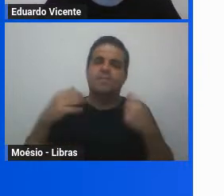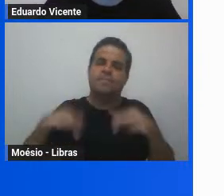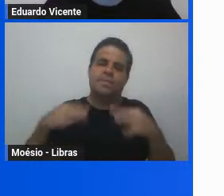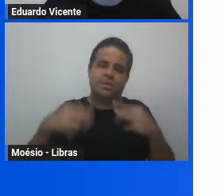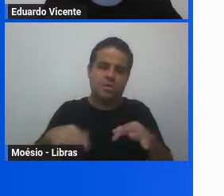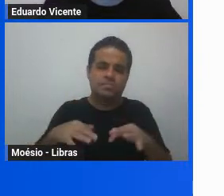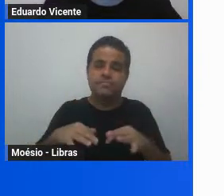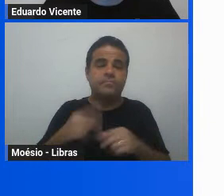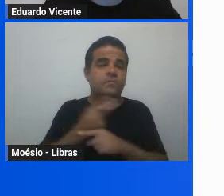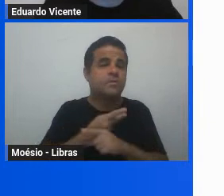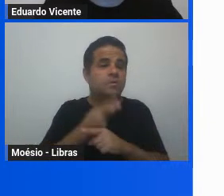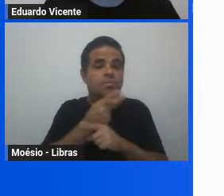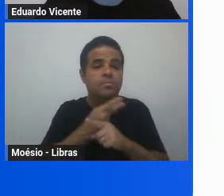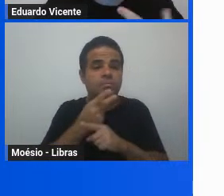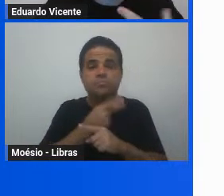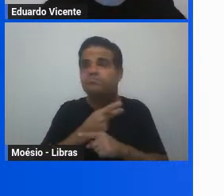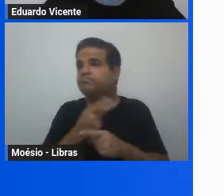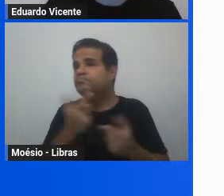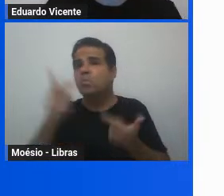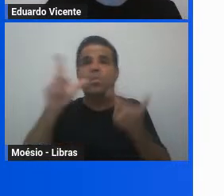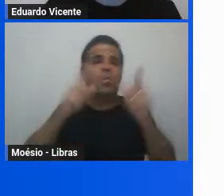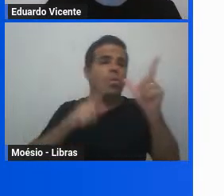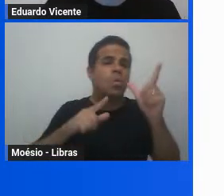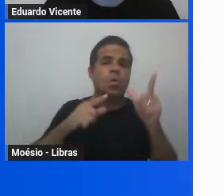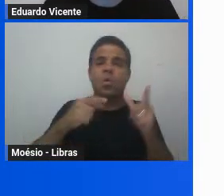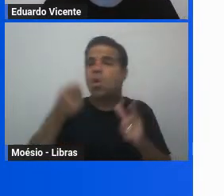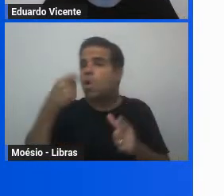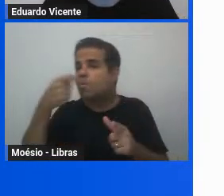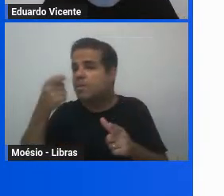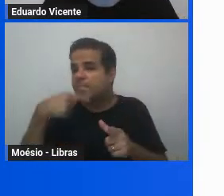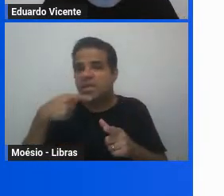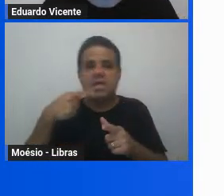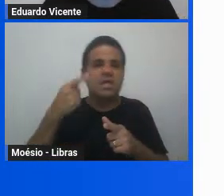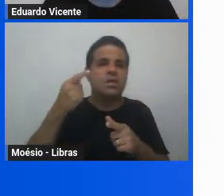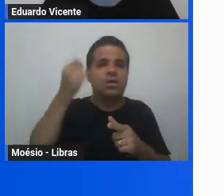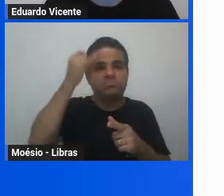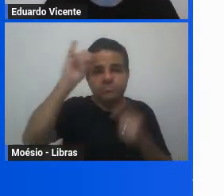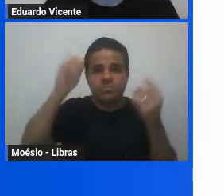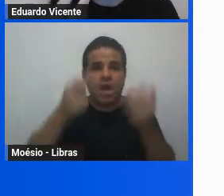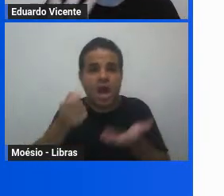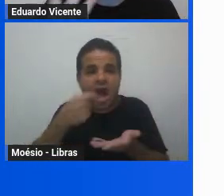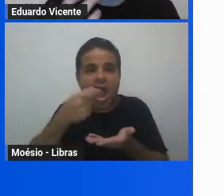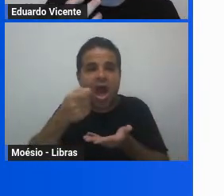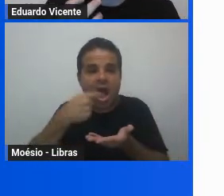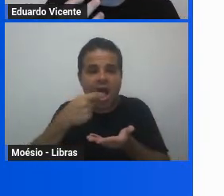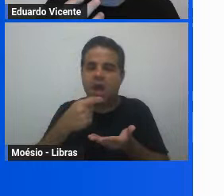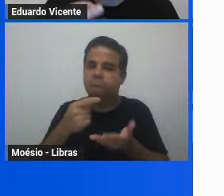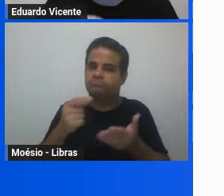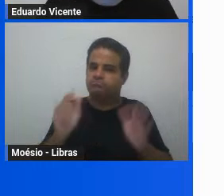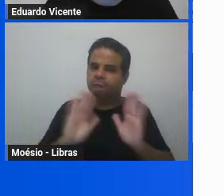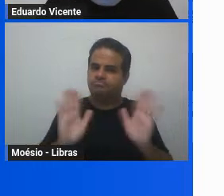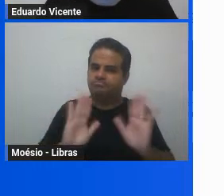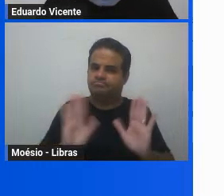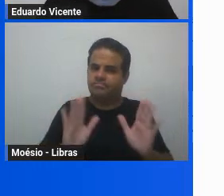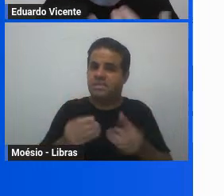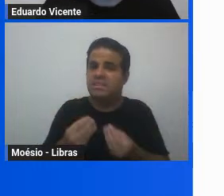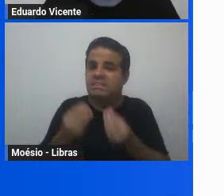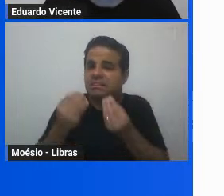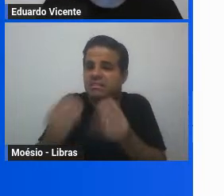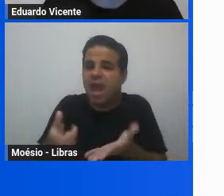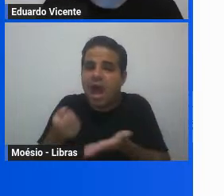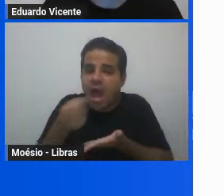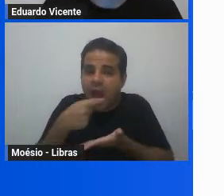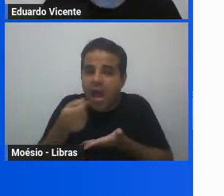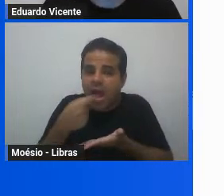em busca do bolso em achado de comprimidos anticonvulsionantes para tentar colocar na boca dele. Então eu não dou nada para